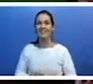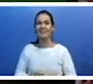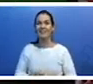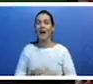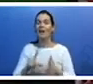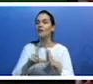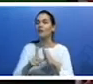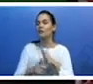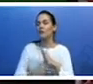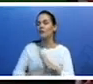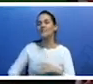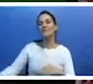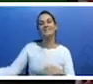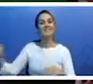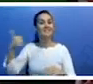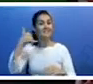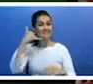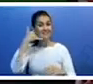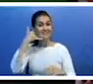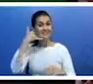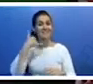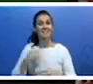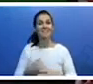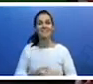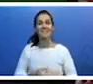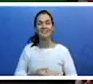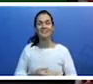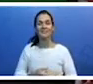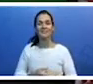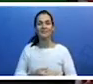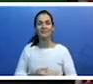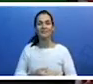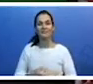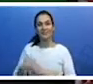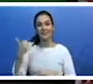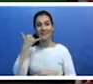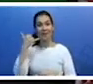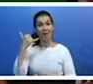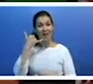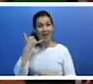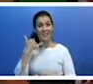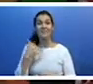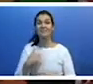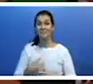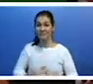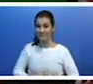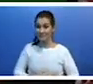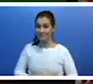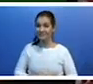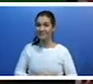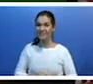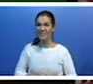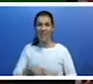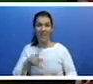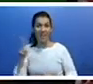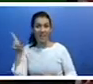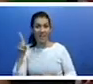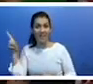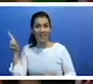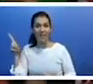o aparelho, né, o telemóvel, né? O aparelho celular, crianças, nesta época ele